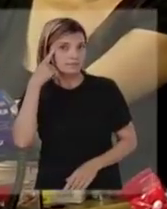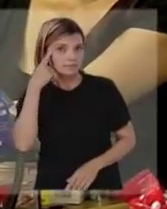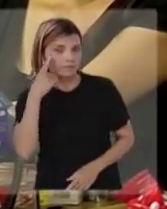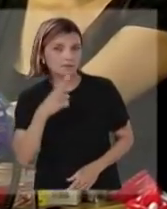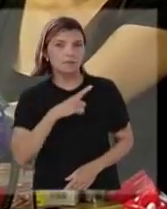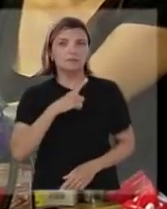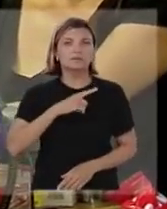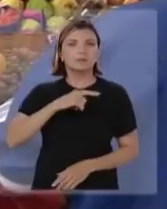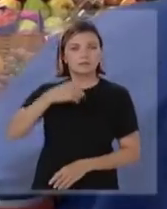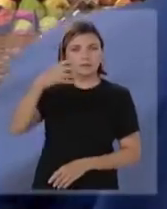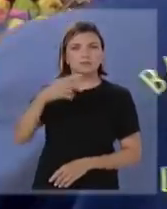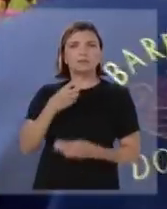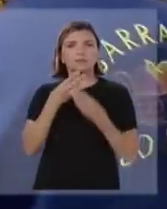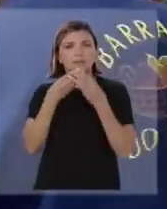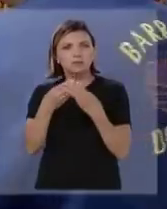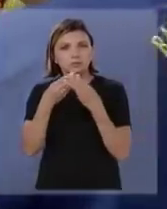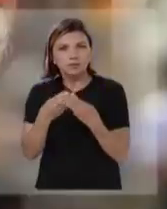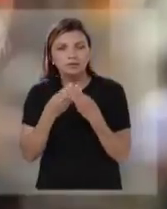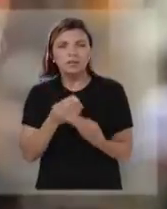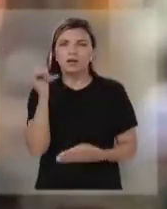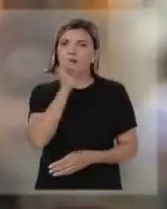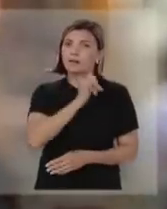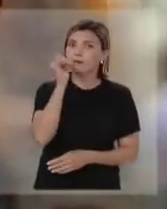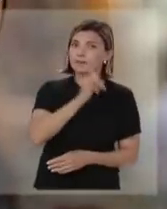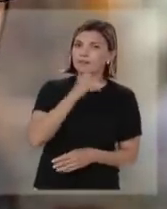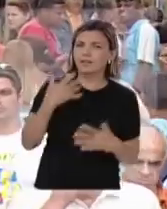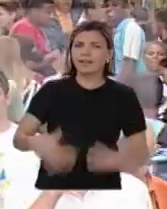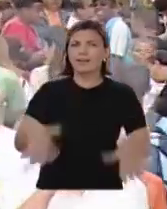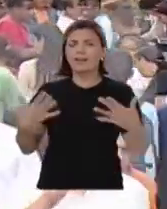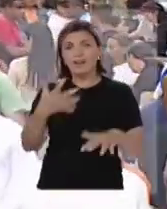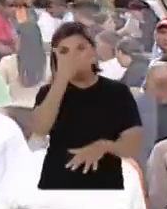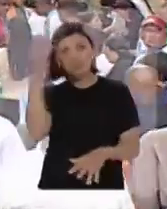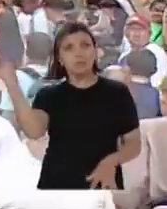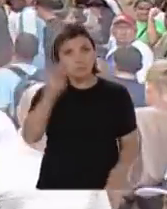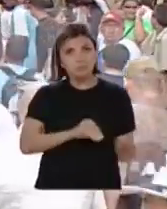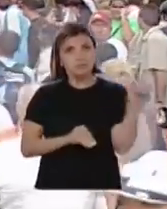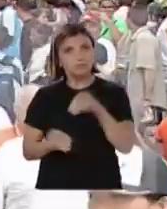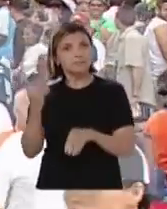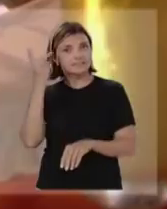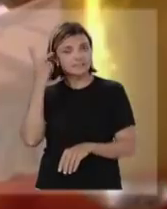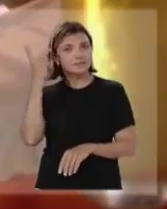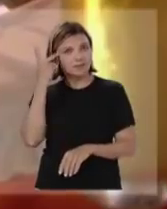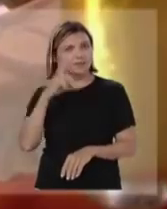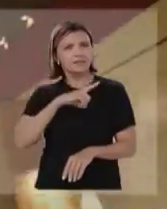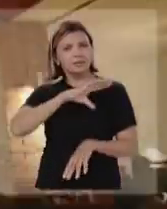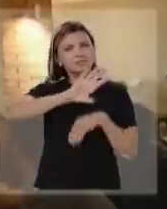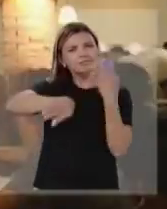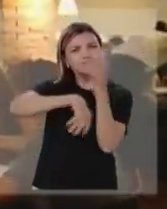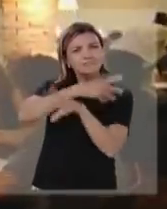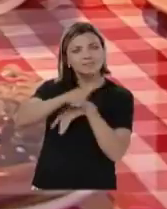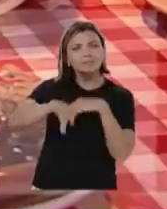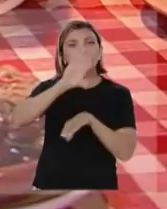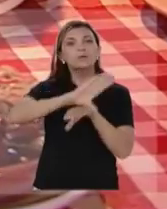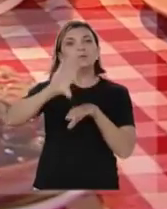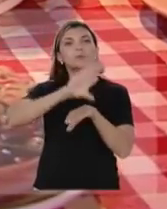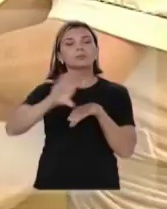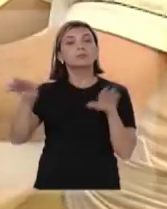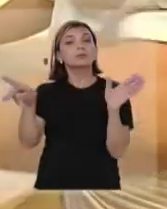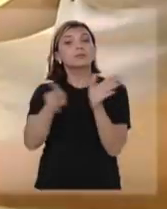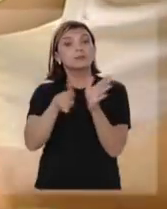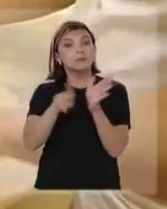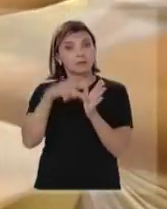Portugueses, japoneses, judeus, italianos, a maior galera! Claro que essa salada cultural